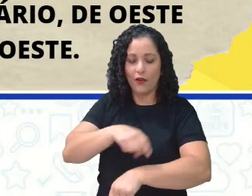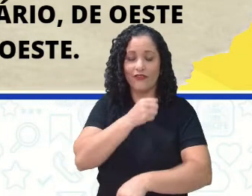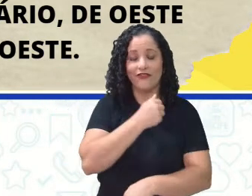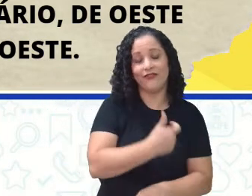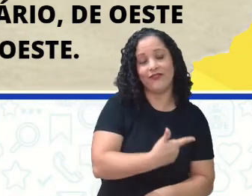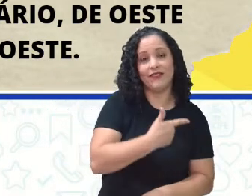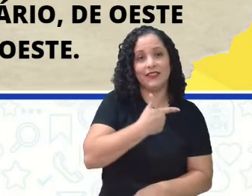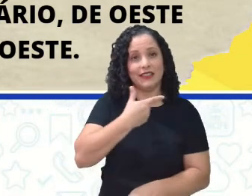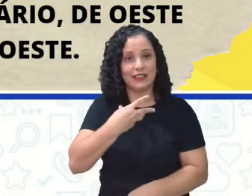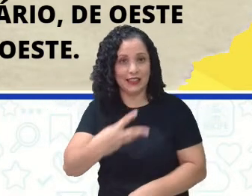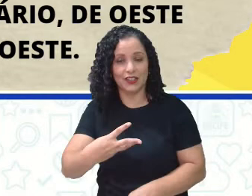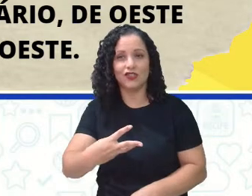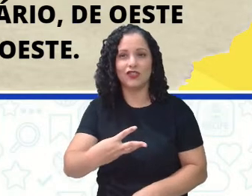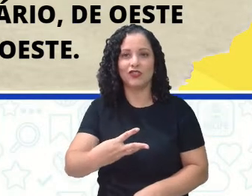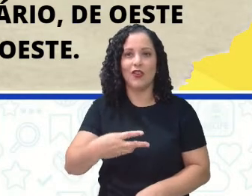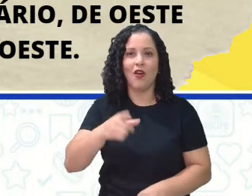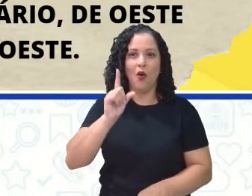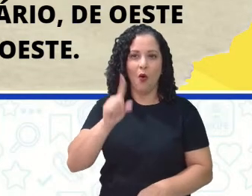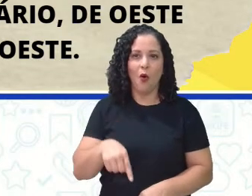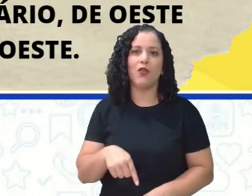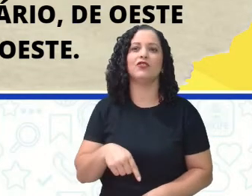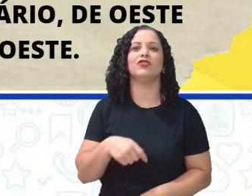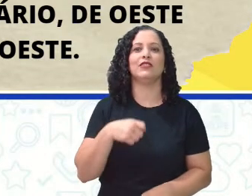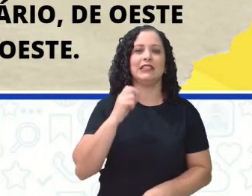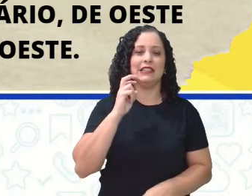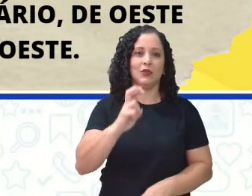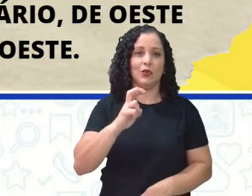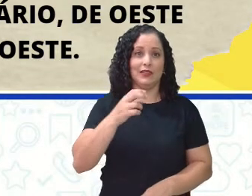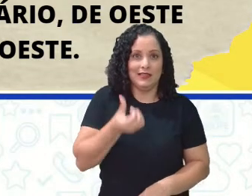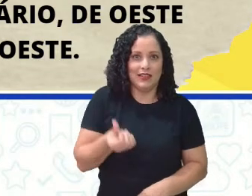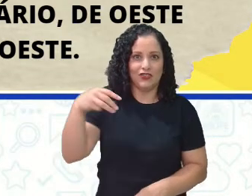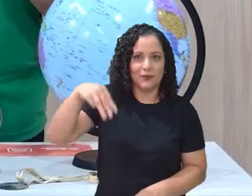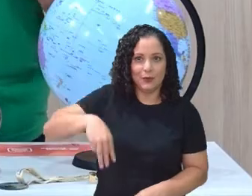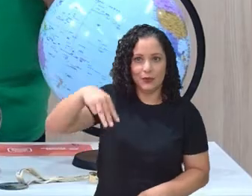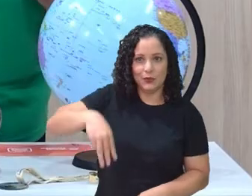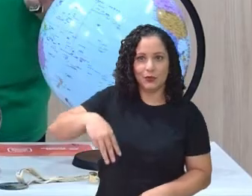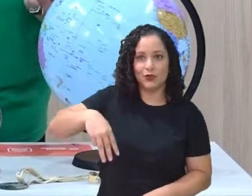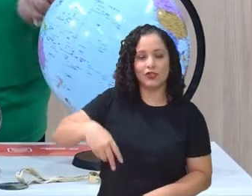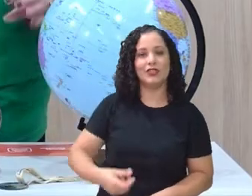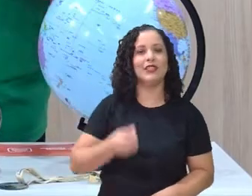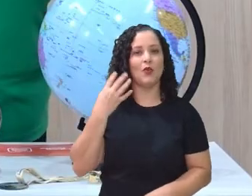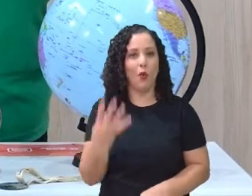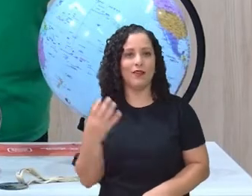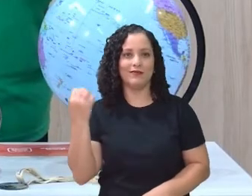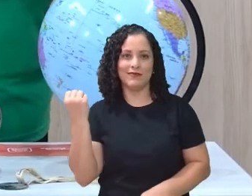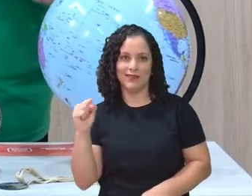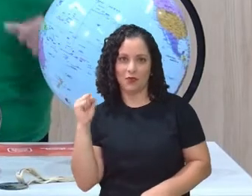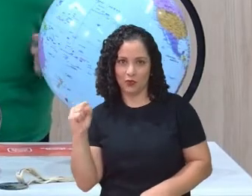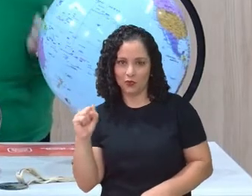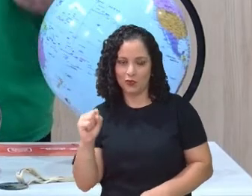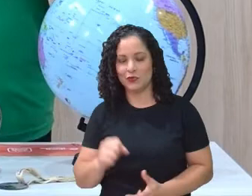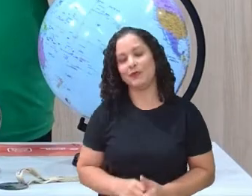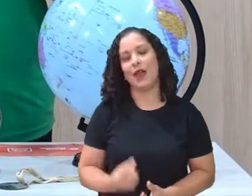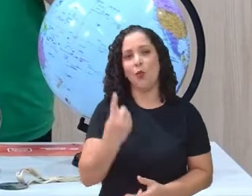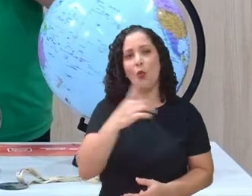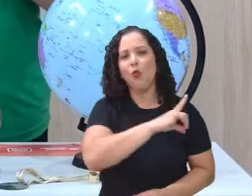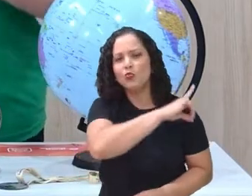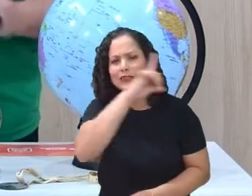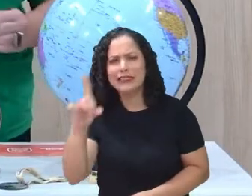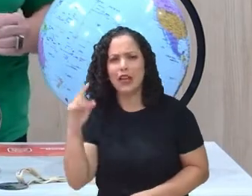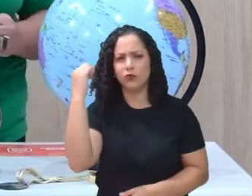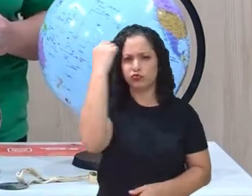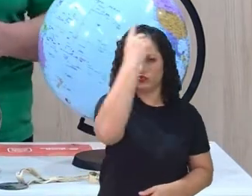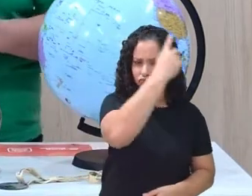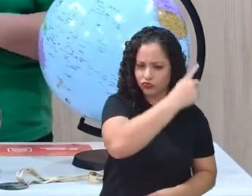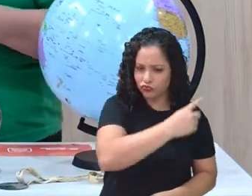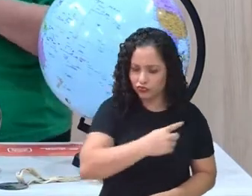4 segundos. Então, aí nós temos, né, aí a questão aí de um dia. O que é que nós temos mais? Veja em